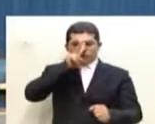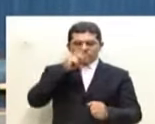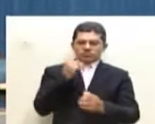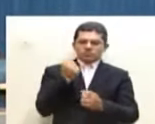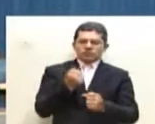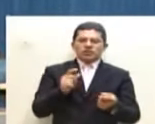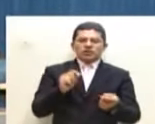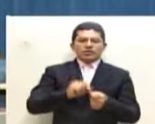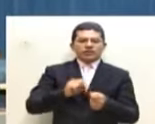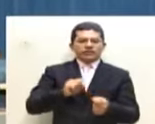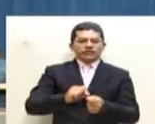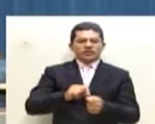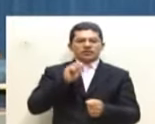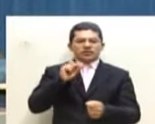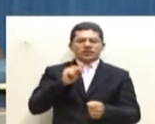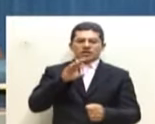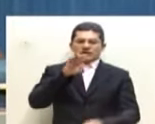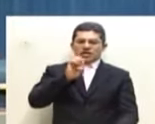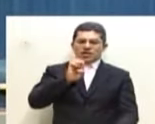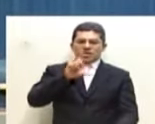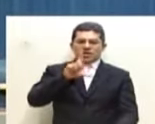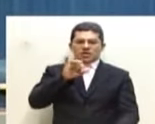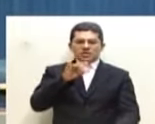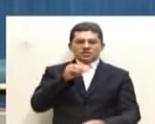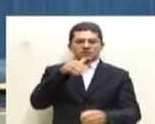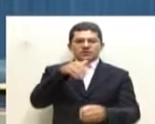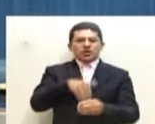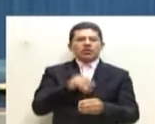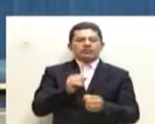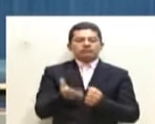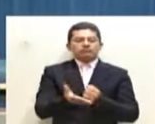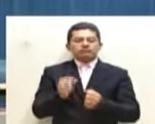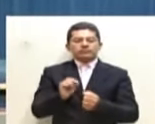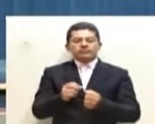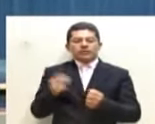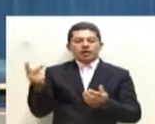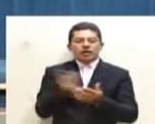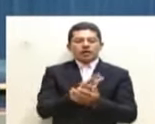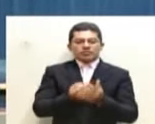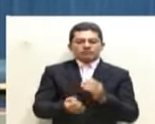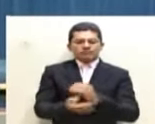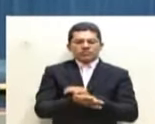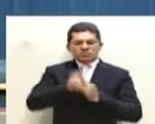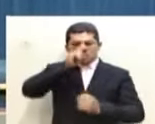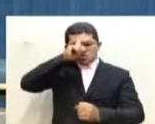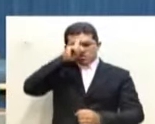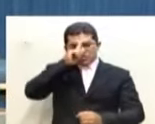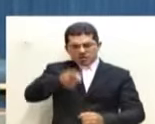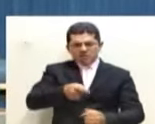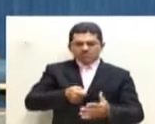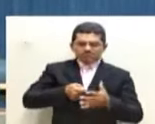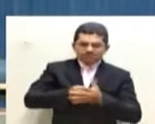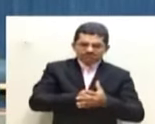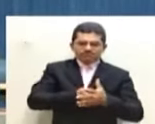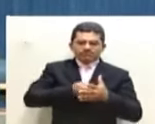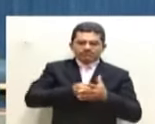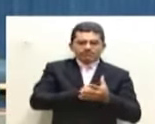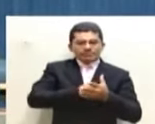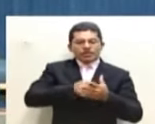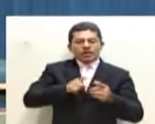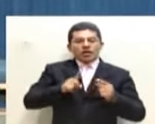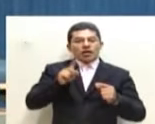que promoveu eleições baseadas na truculência, na força física, na pressão. E o